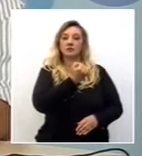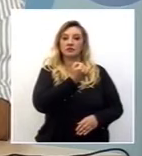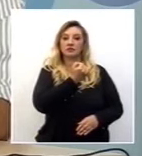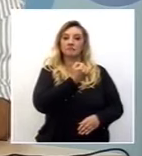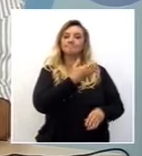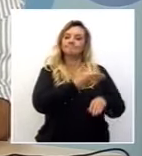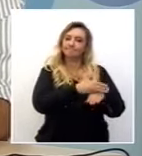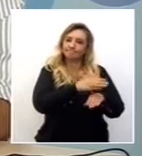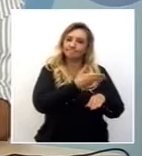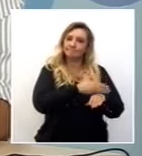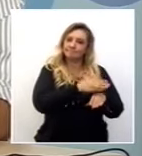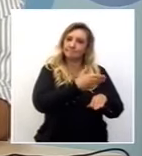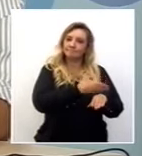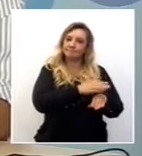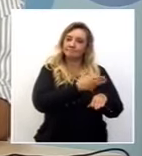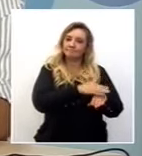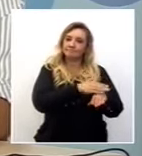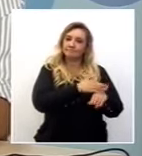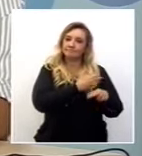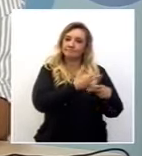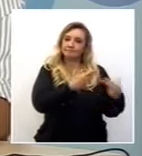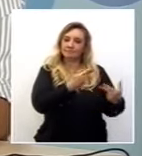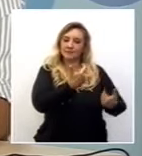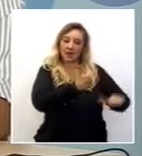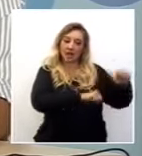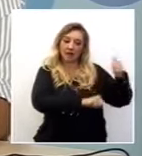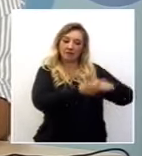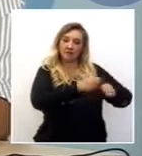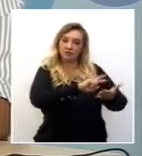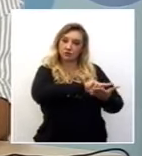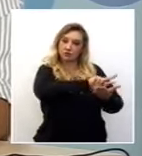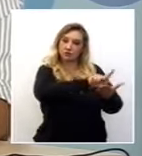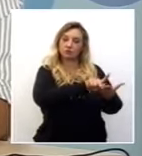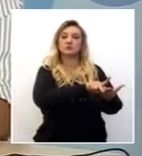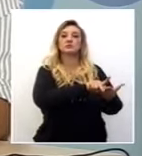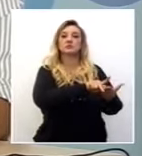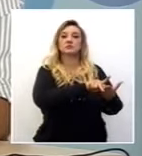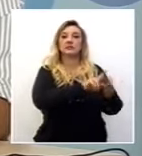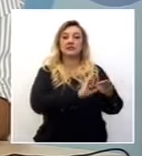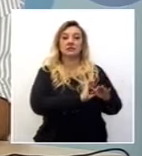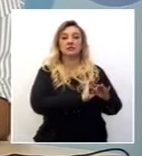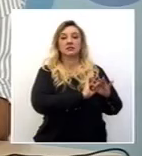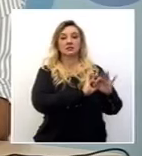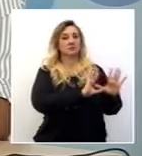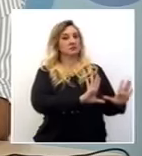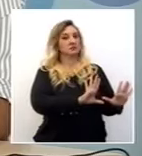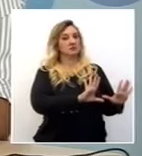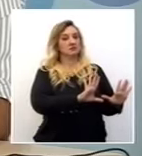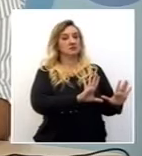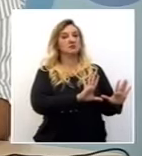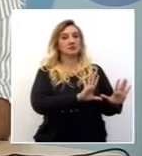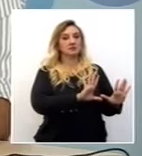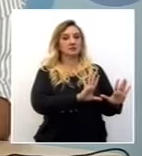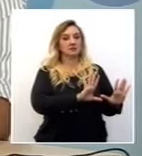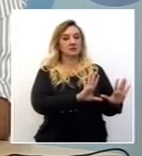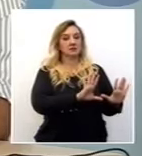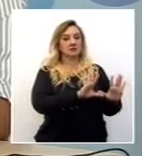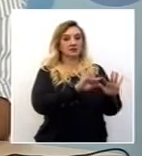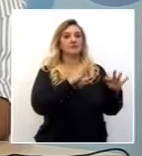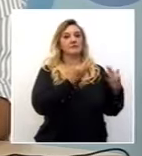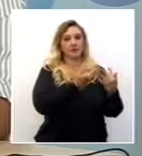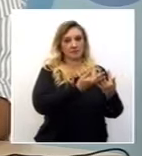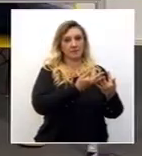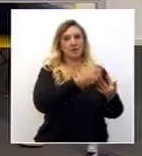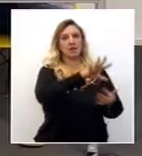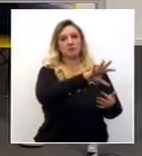essas atividades, esses instrumentos avaliativos e disponibilizem para os pais poderem